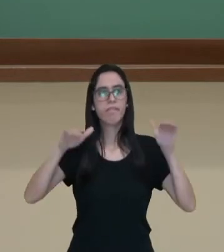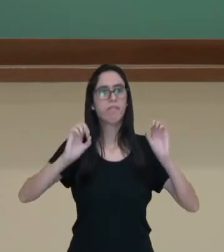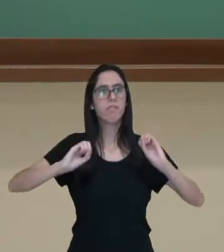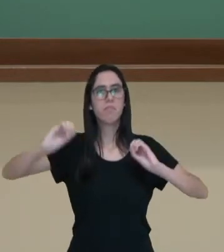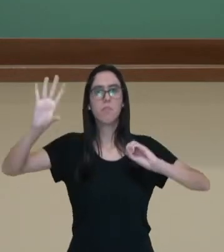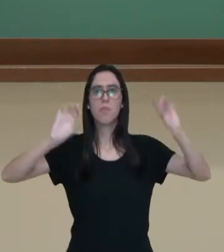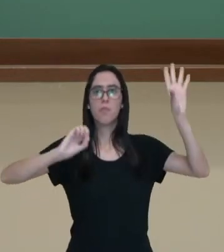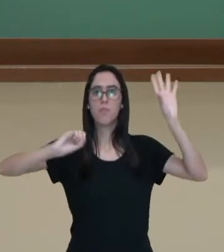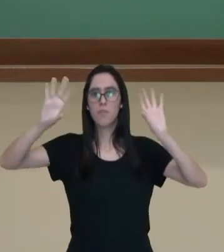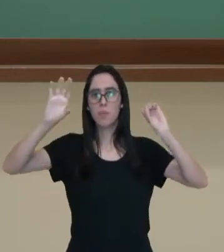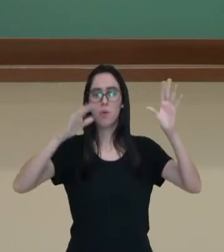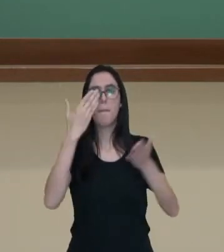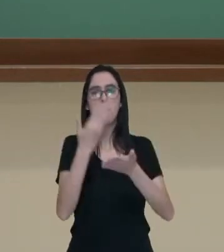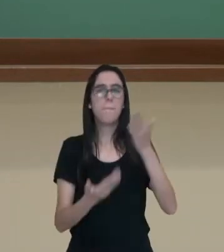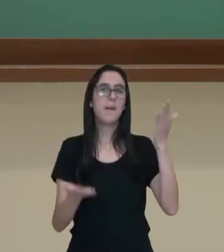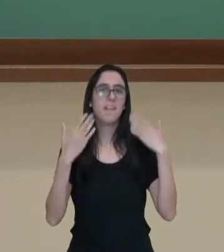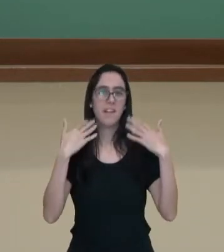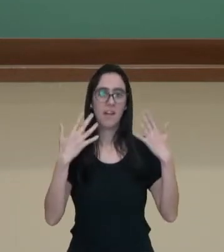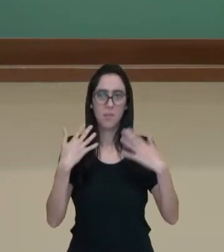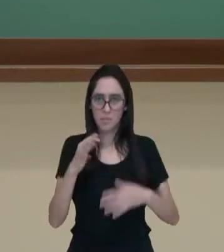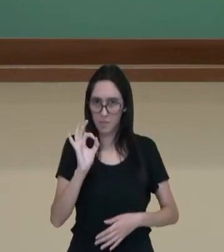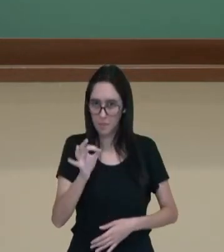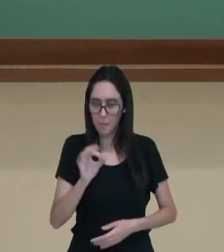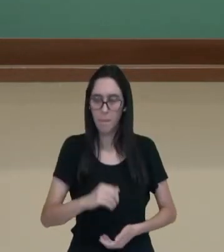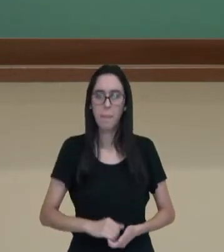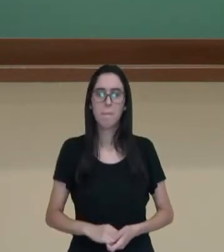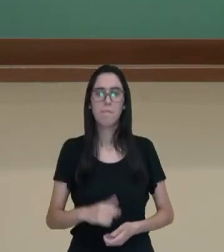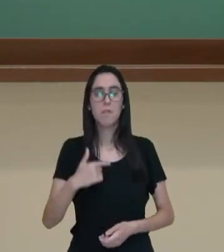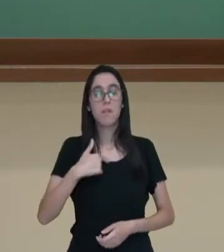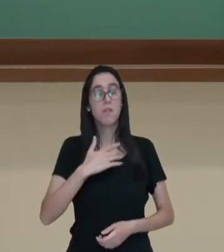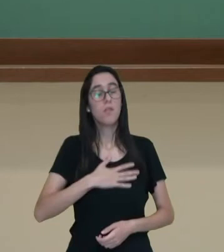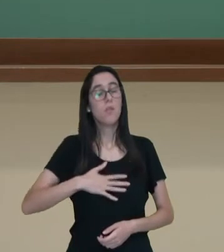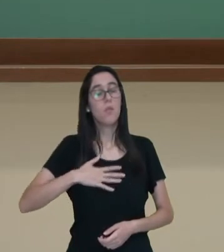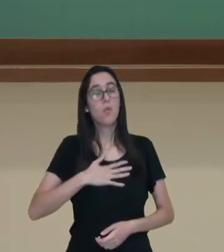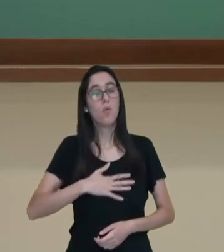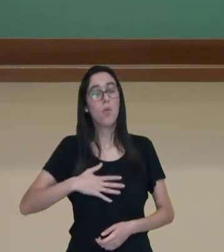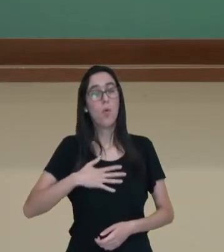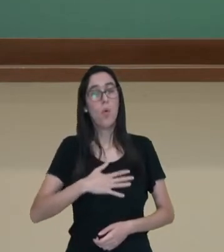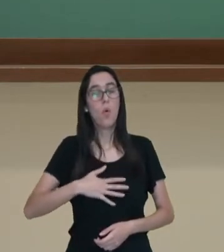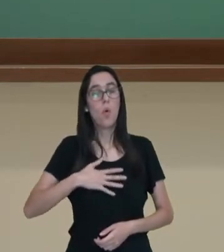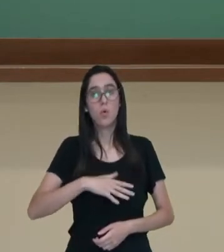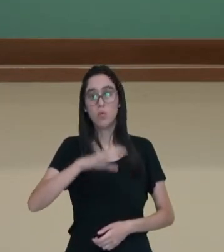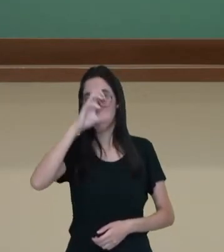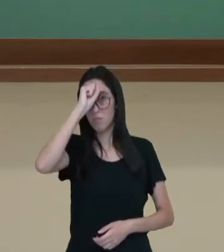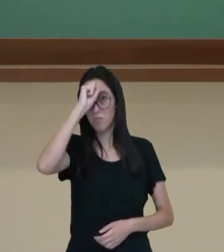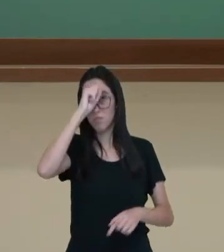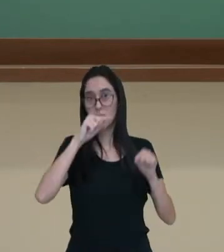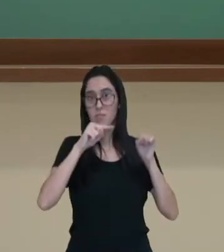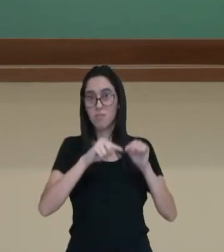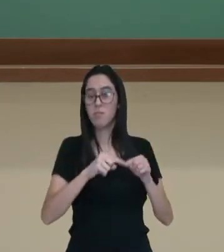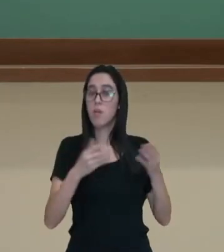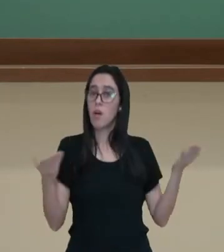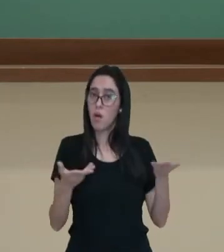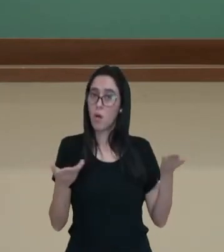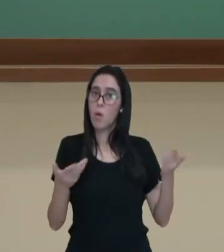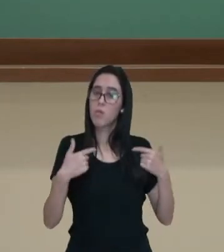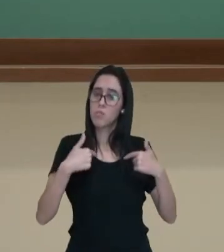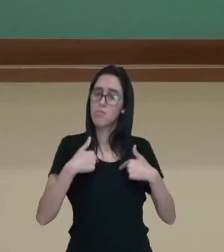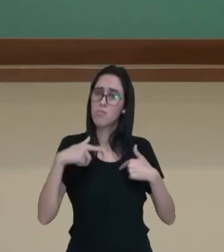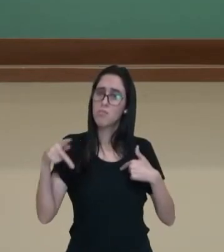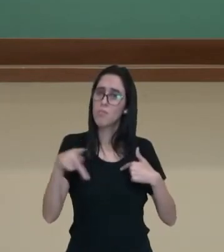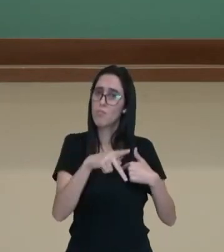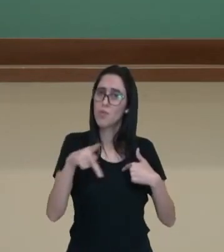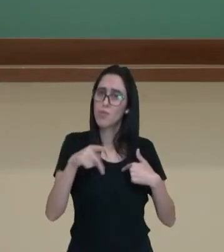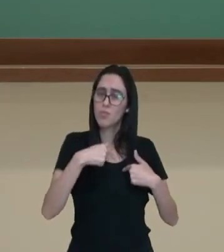você está perdendo o calor, tá? Eu gosto de aplicar, pessoal, e me permita, neste momento, eu sou seu professor, vamos aplicar